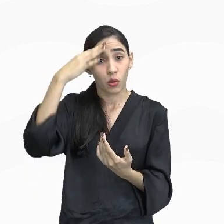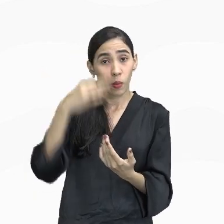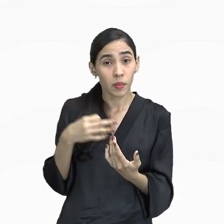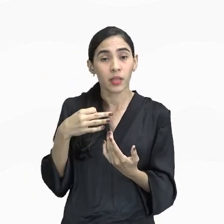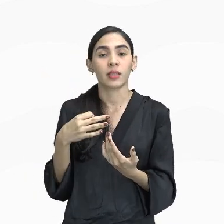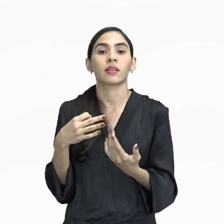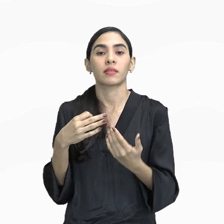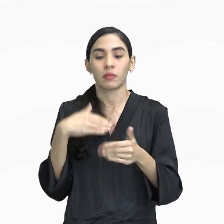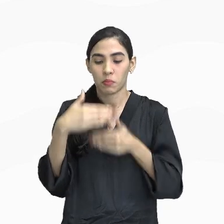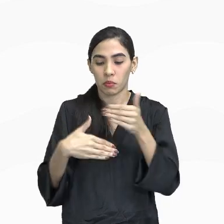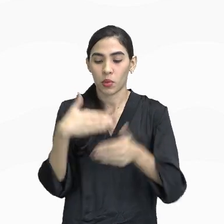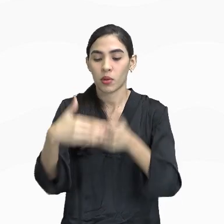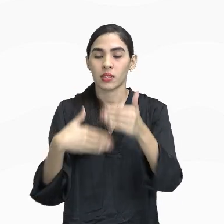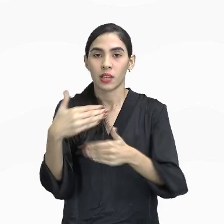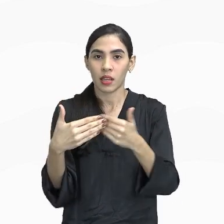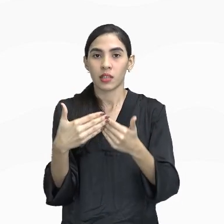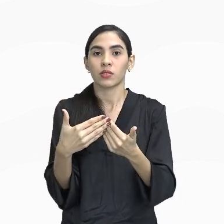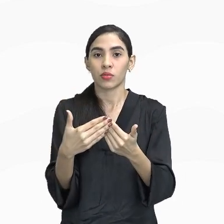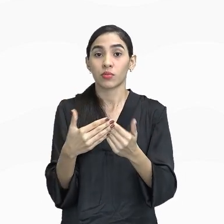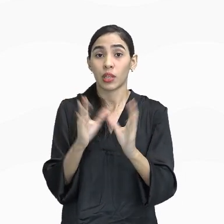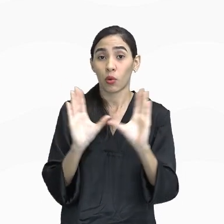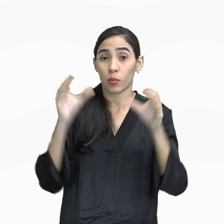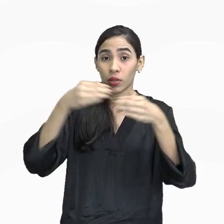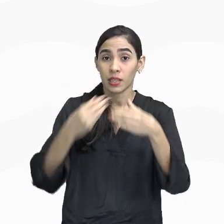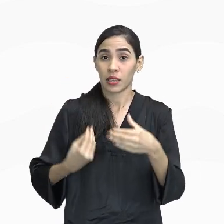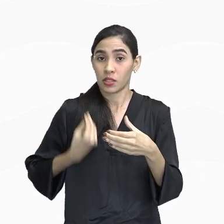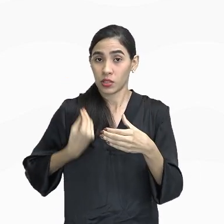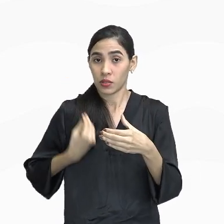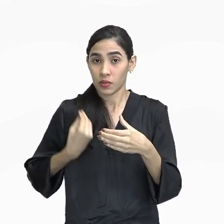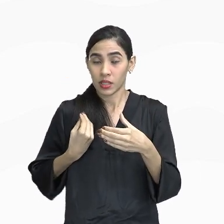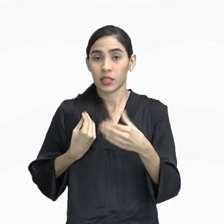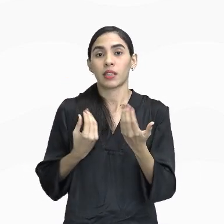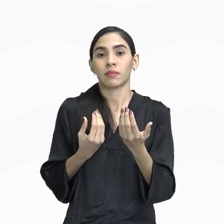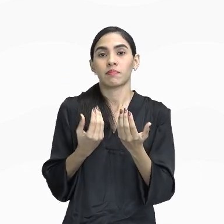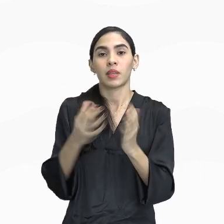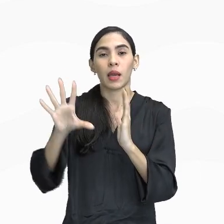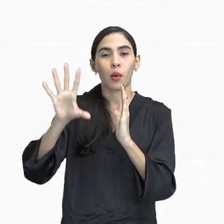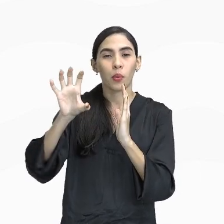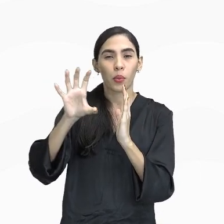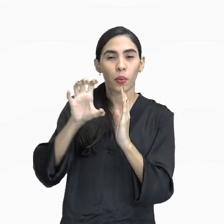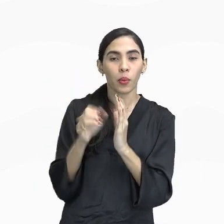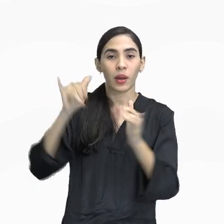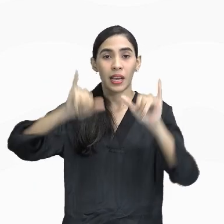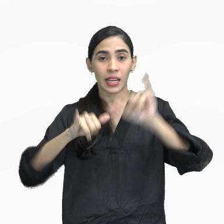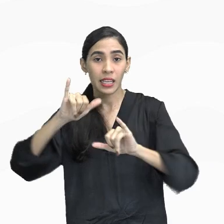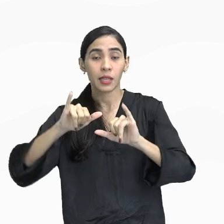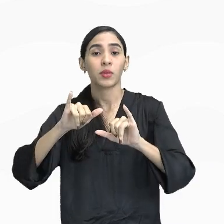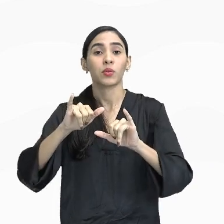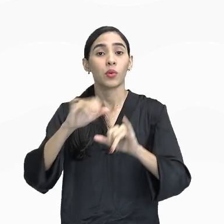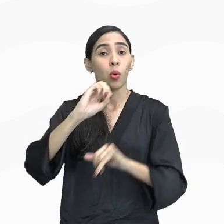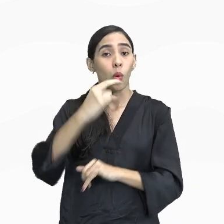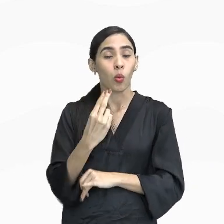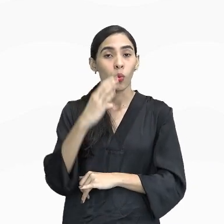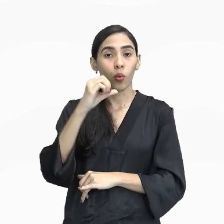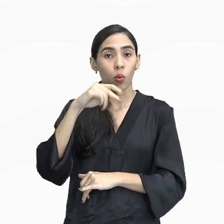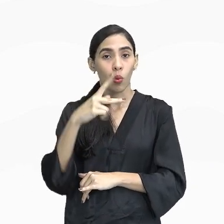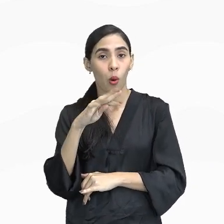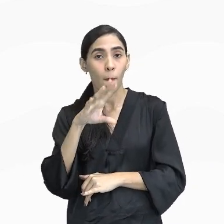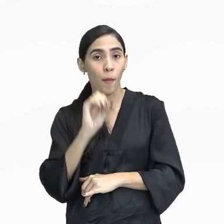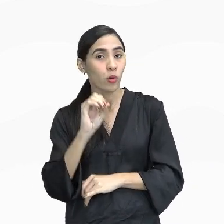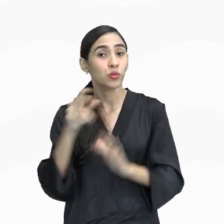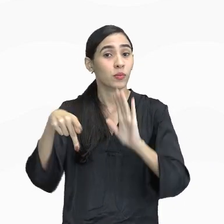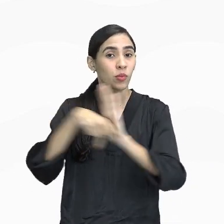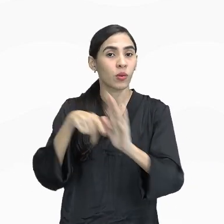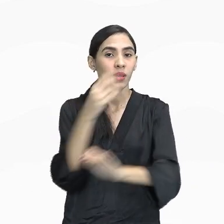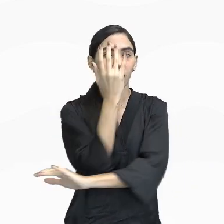compreender os processos pelos quais os organismos retiram os elementos químicos ou compostos da natureza para